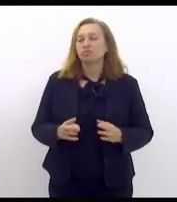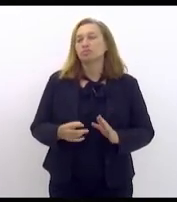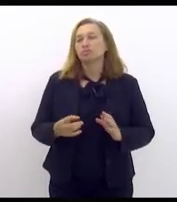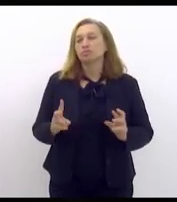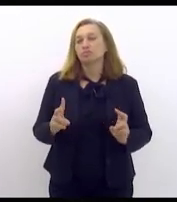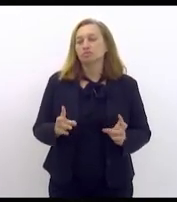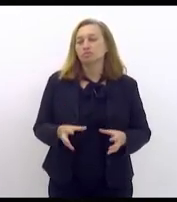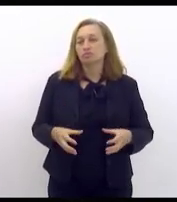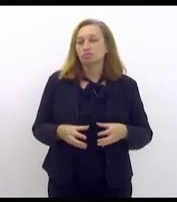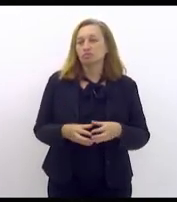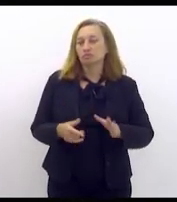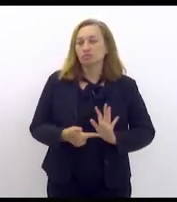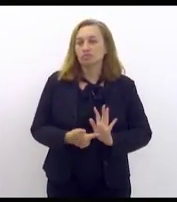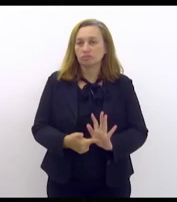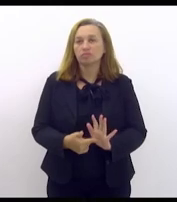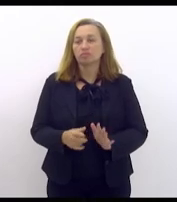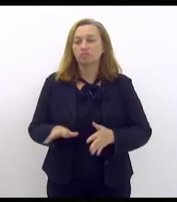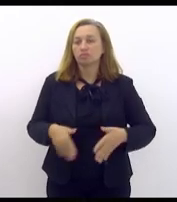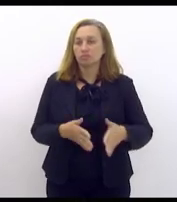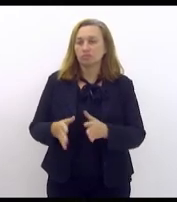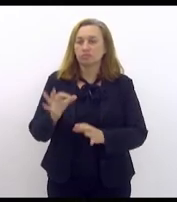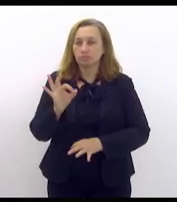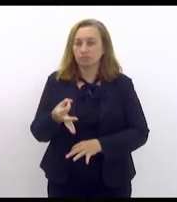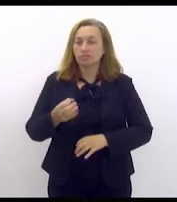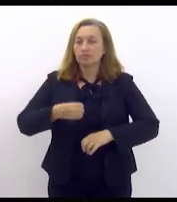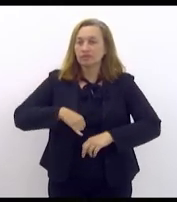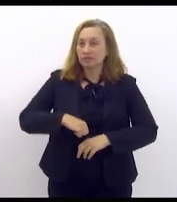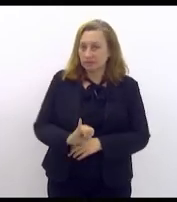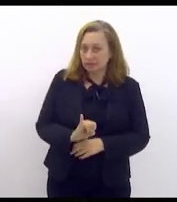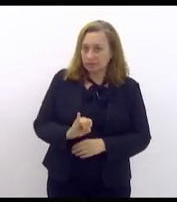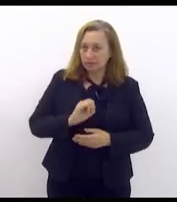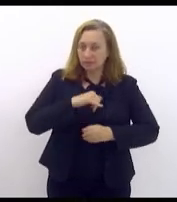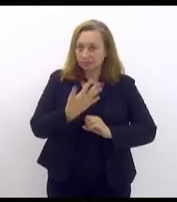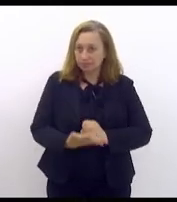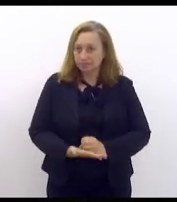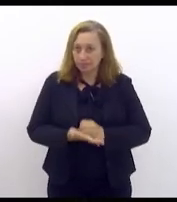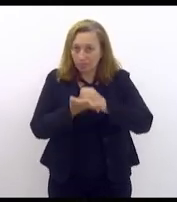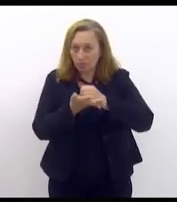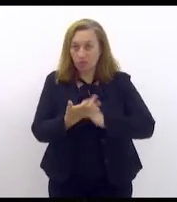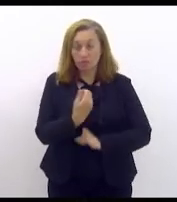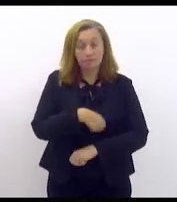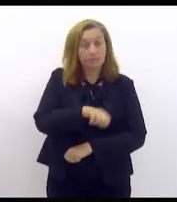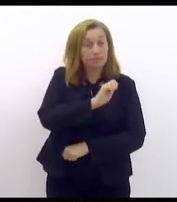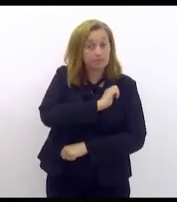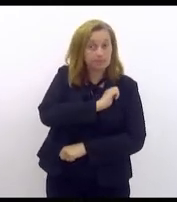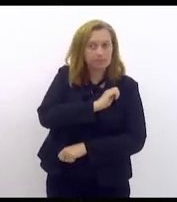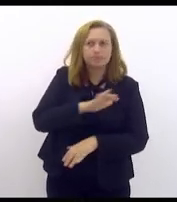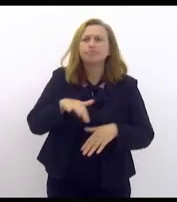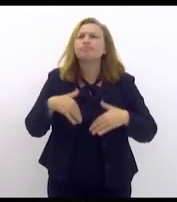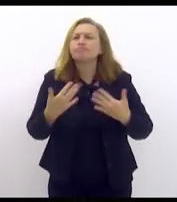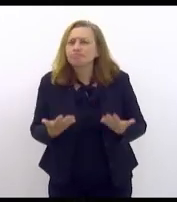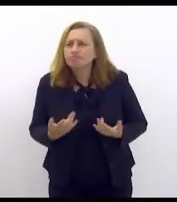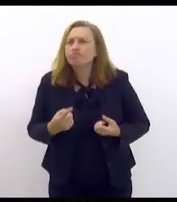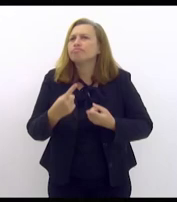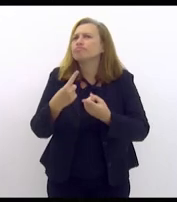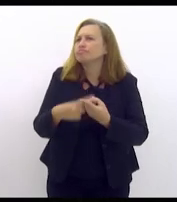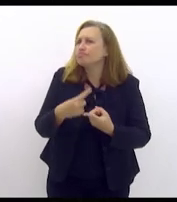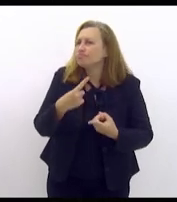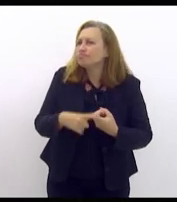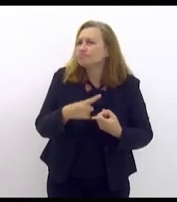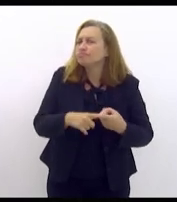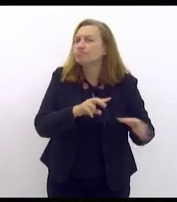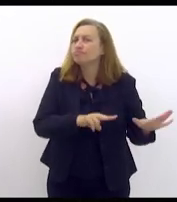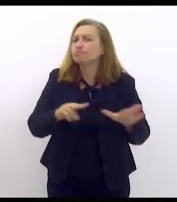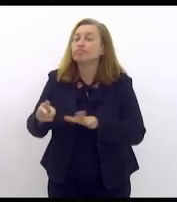Fecha aspas. Ora, se há sustentabilidade fiscal, então por que, na